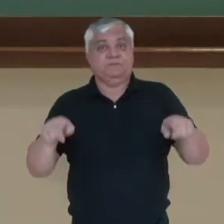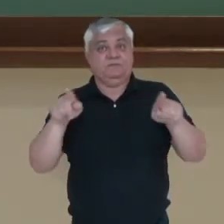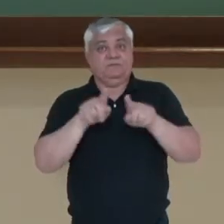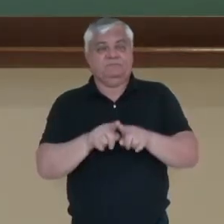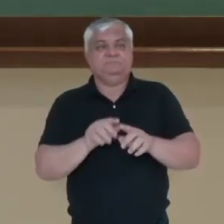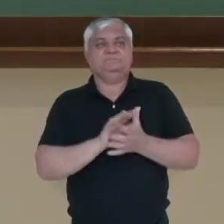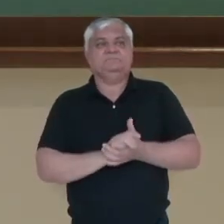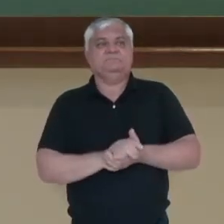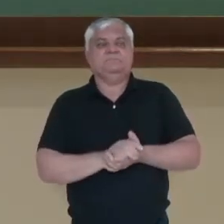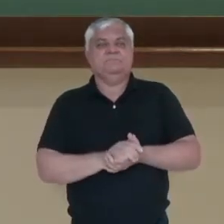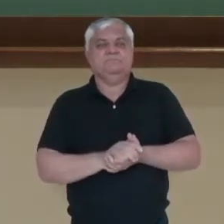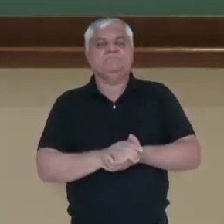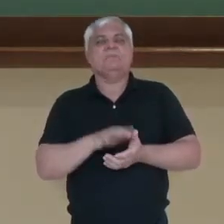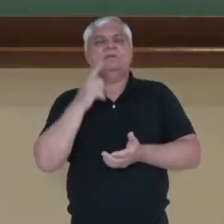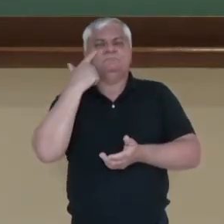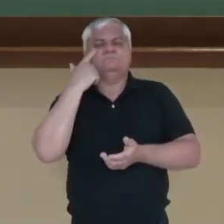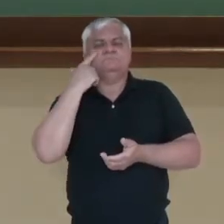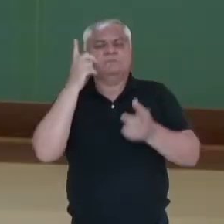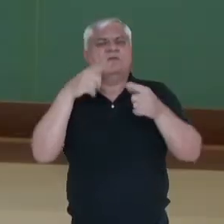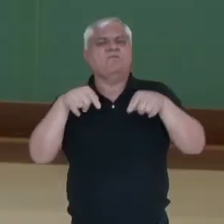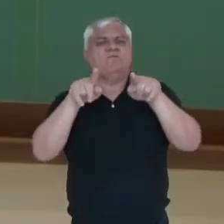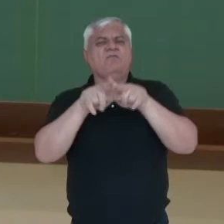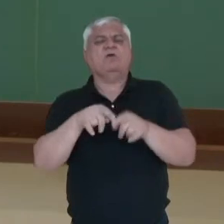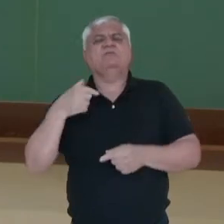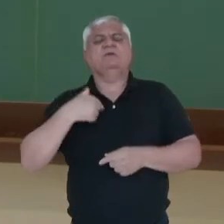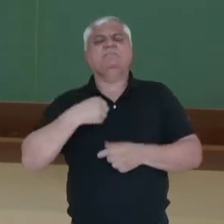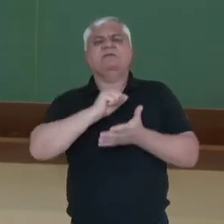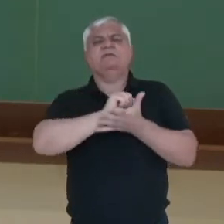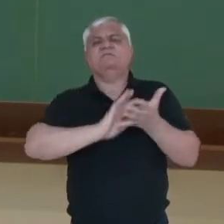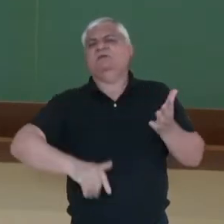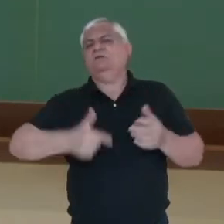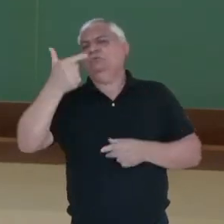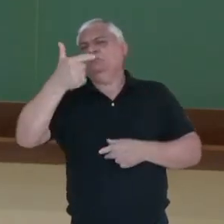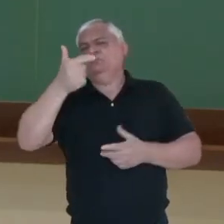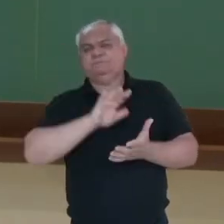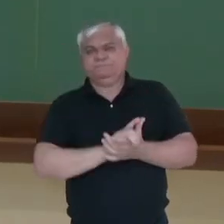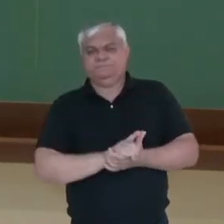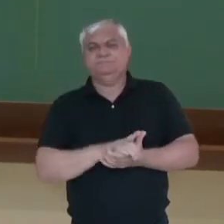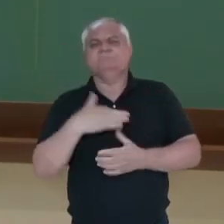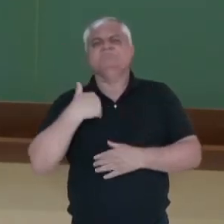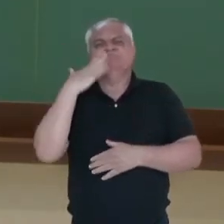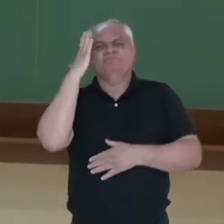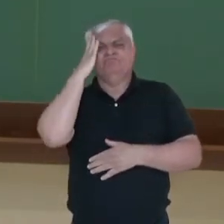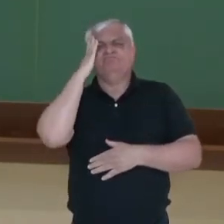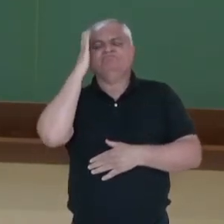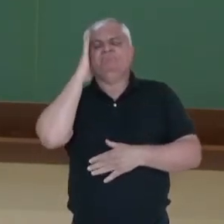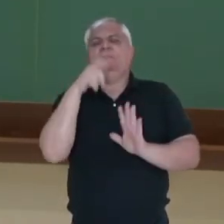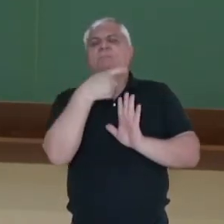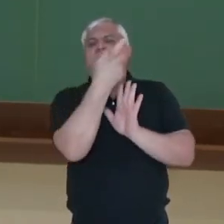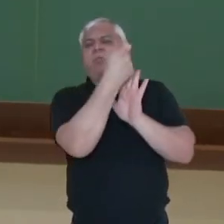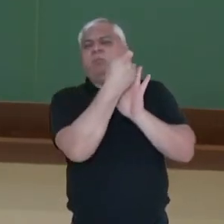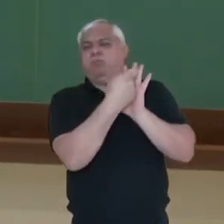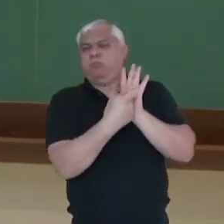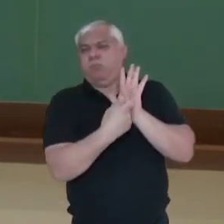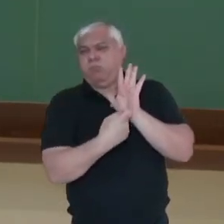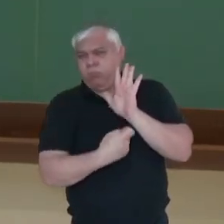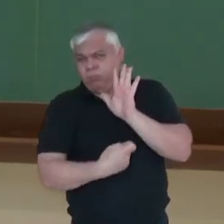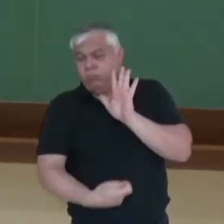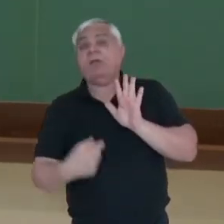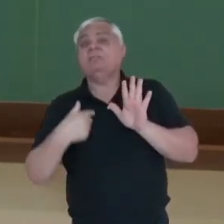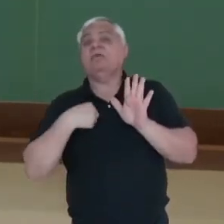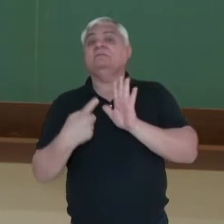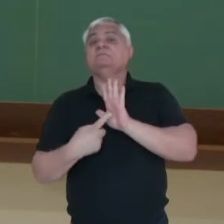Voltei. Retomando a atividade do 2, o que nós percebemos? Sabemos que no desenvolvimento da carta ocorre uma exposição